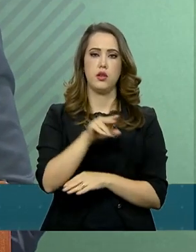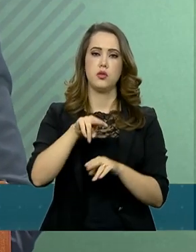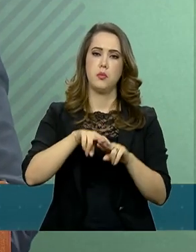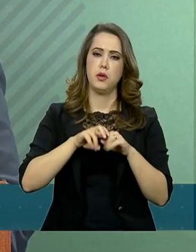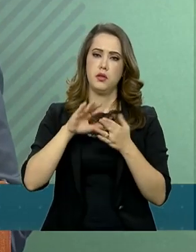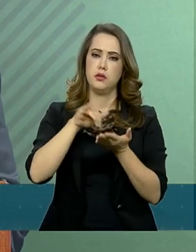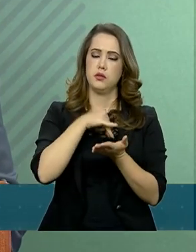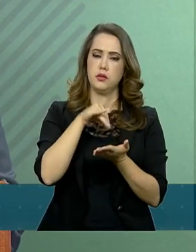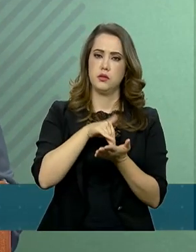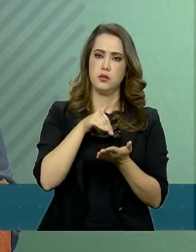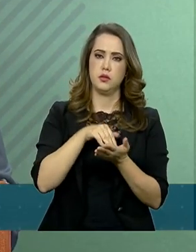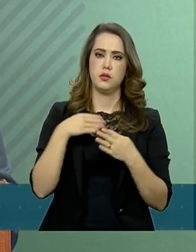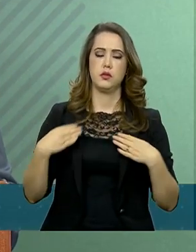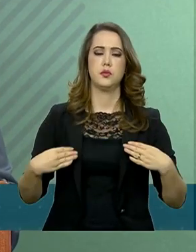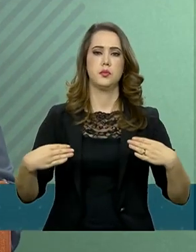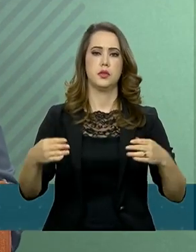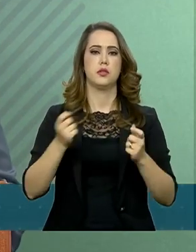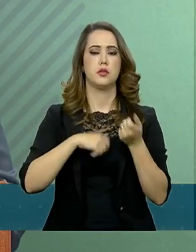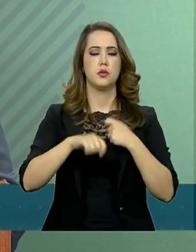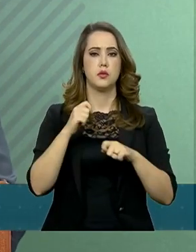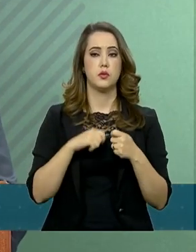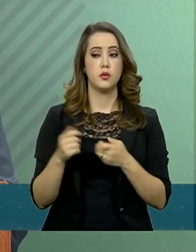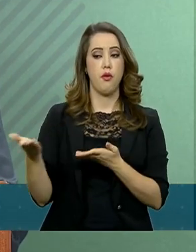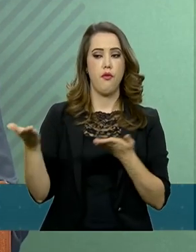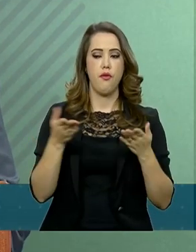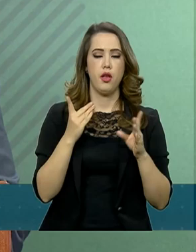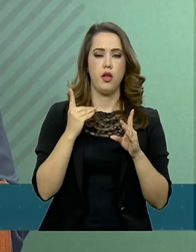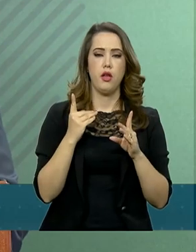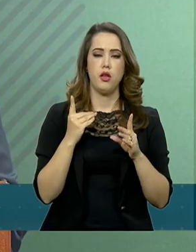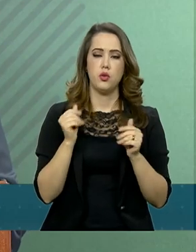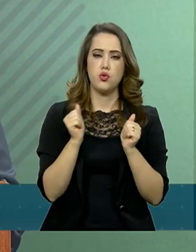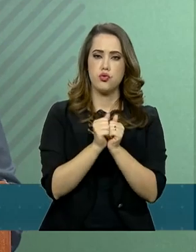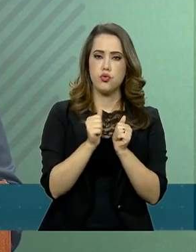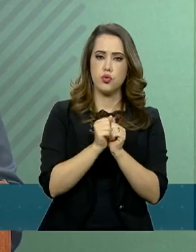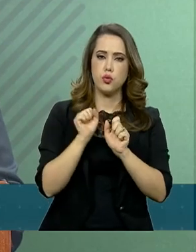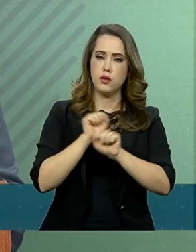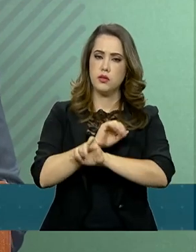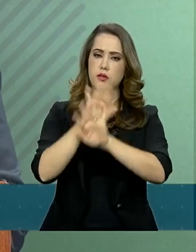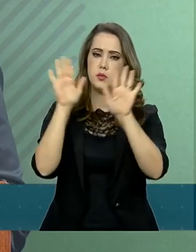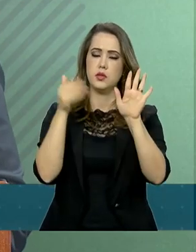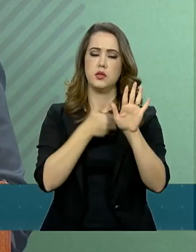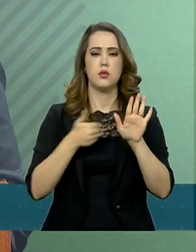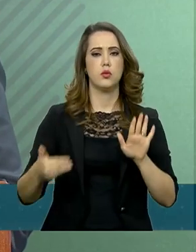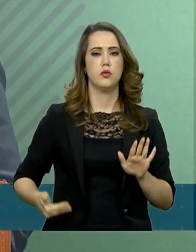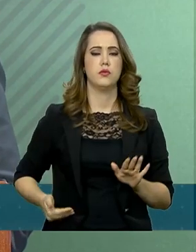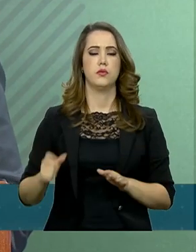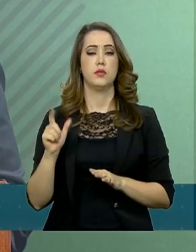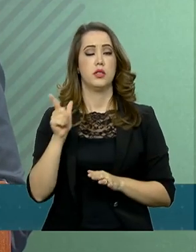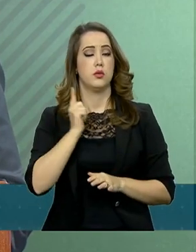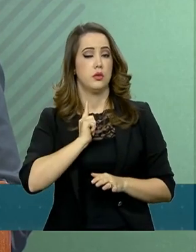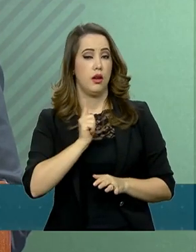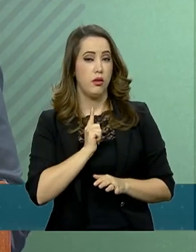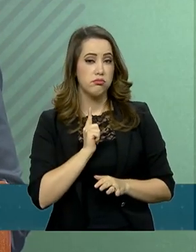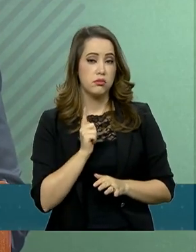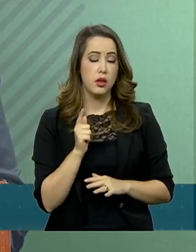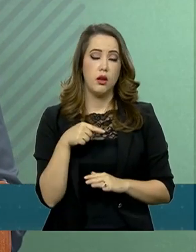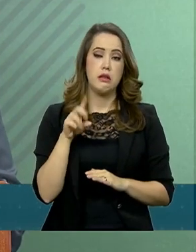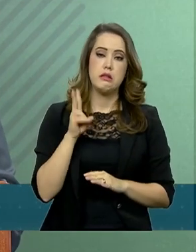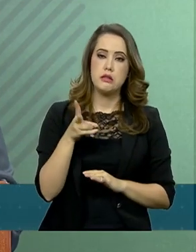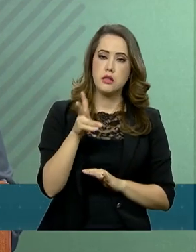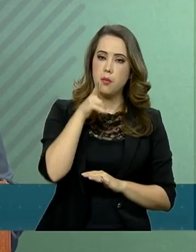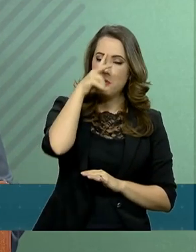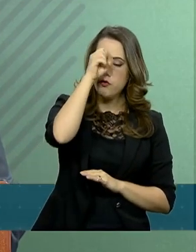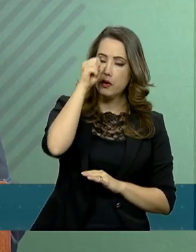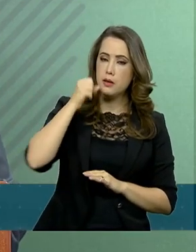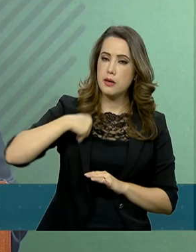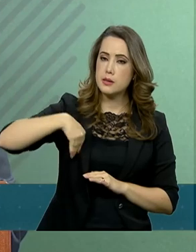secretários do ministério da economia vem ao encontro da transparência que o governo tem e fortalece